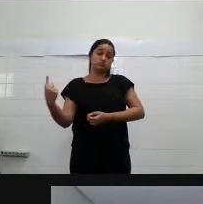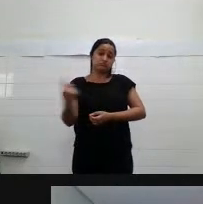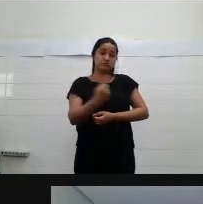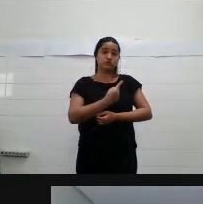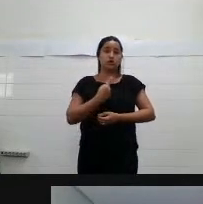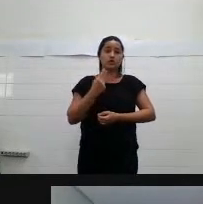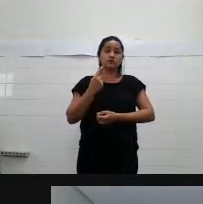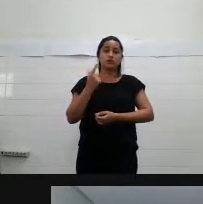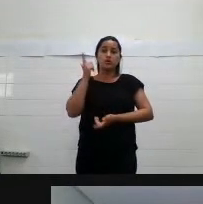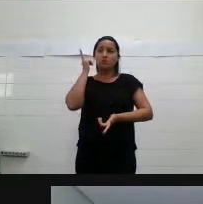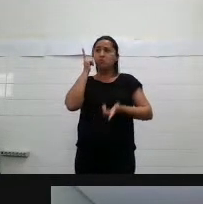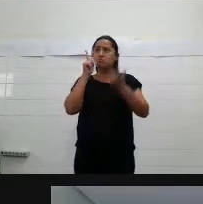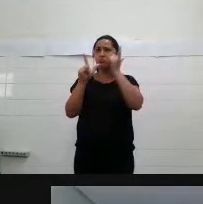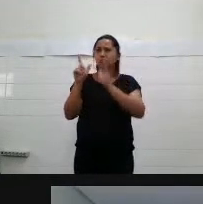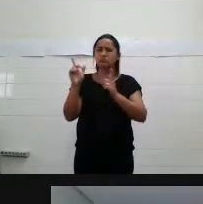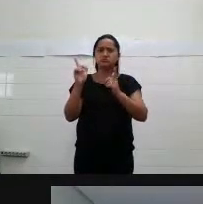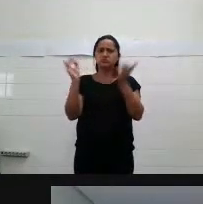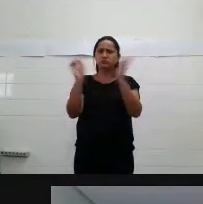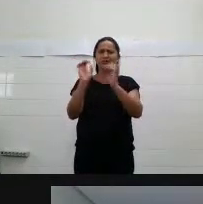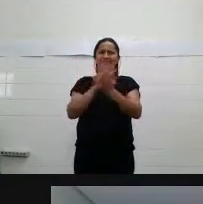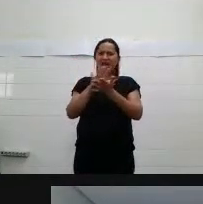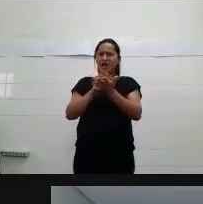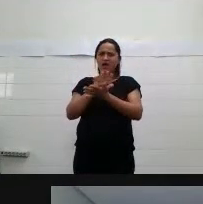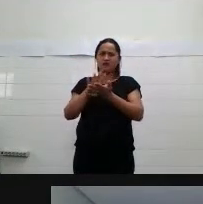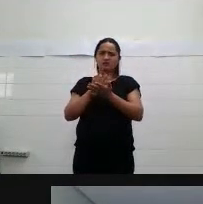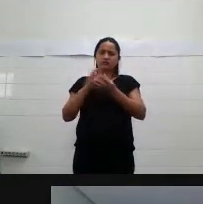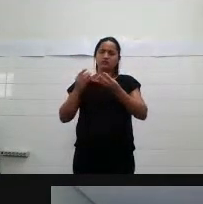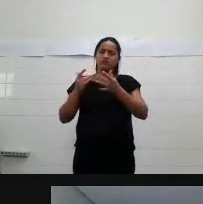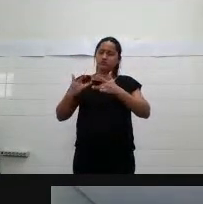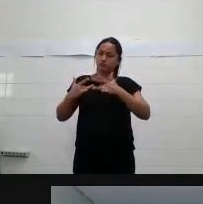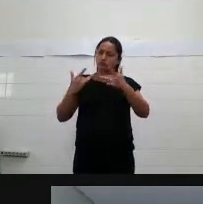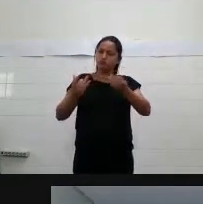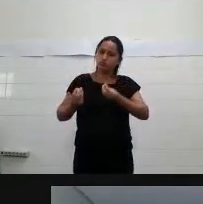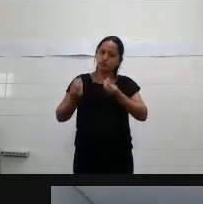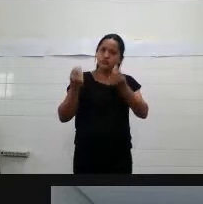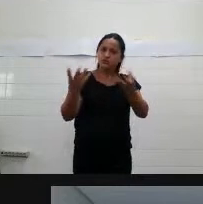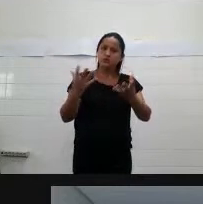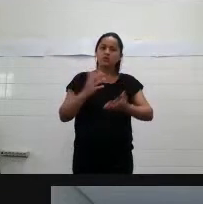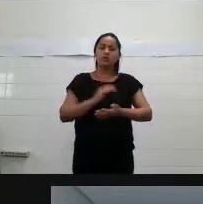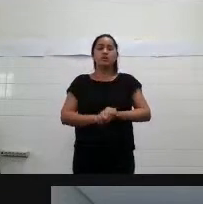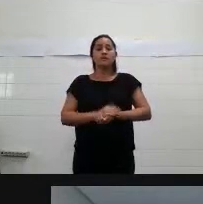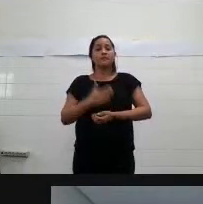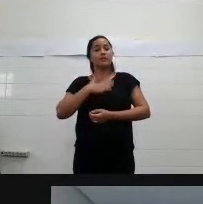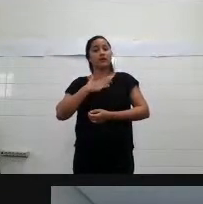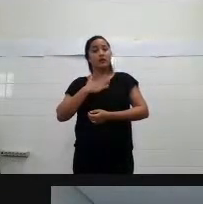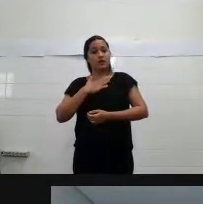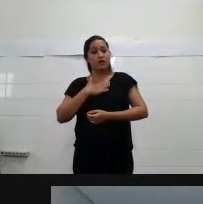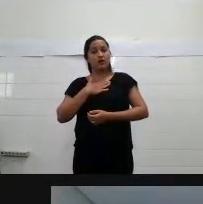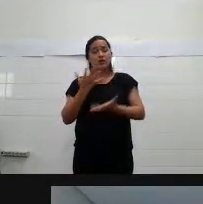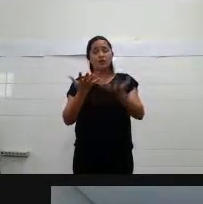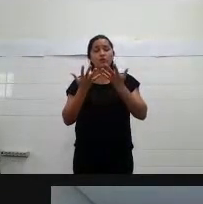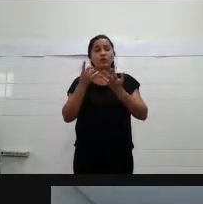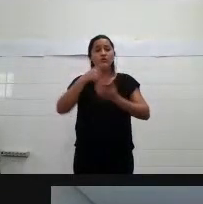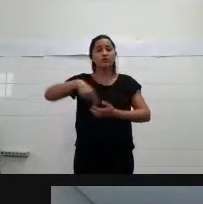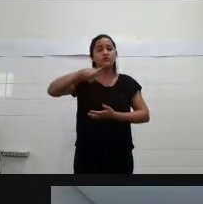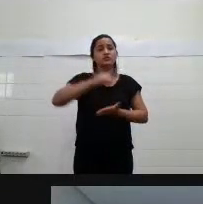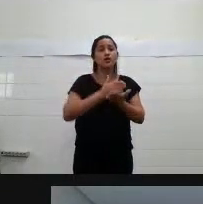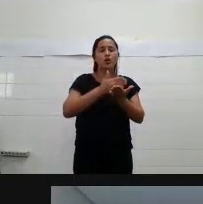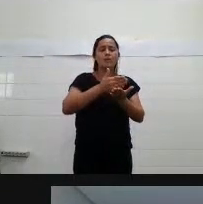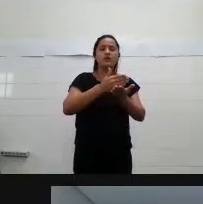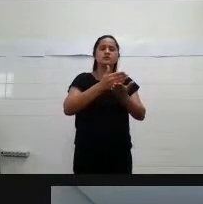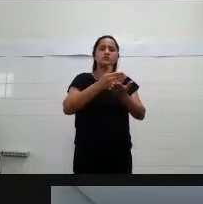recebemos absolutamente nada, foi uma doação, né? Então, eu recomendo que você comece a sua